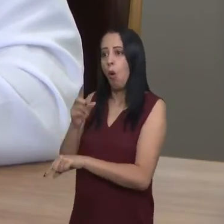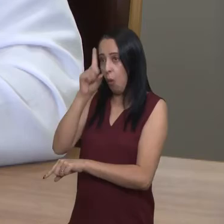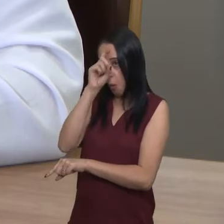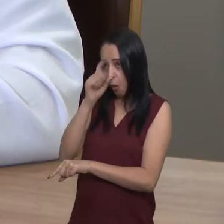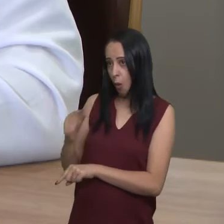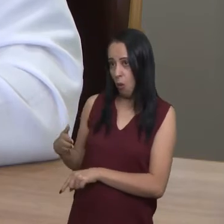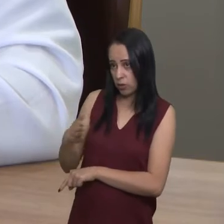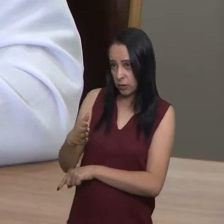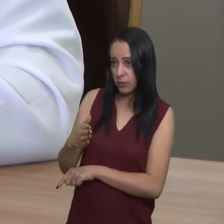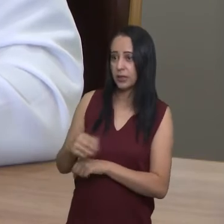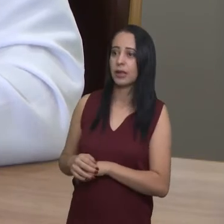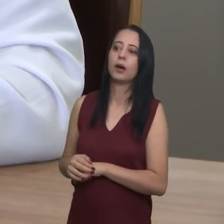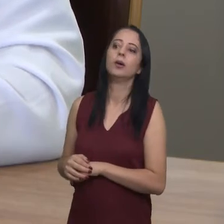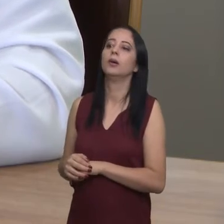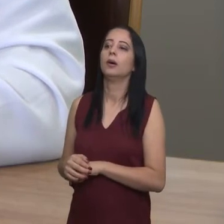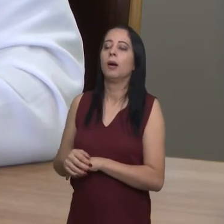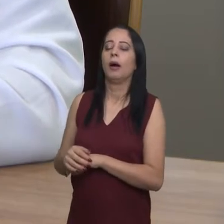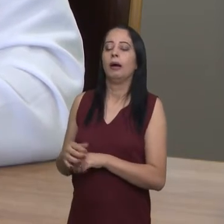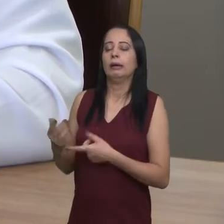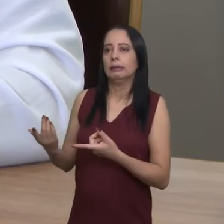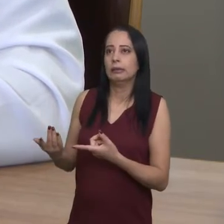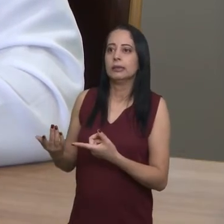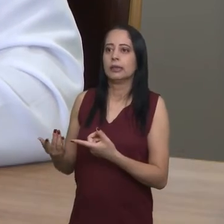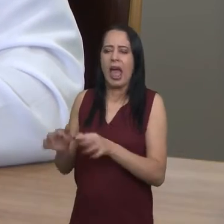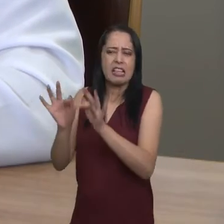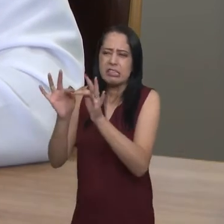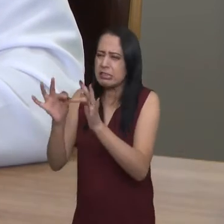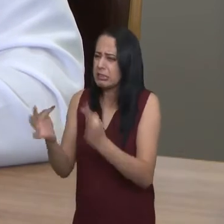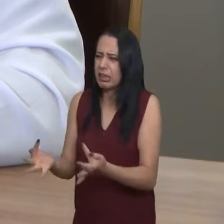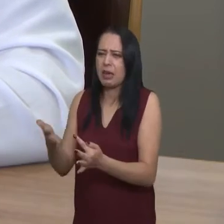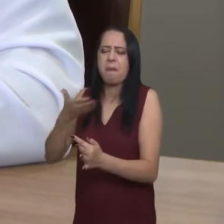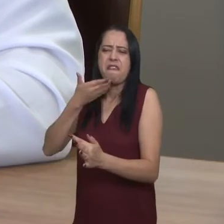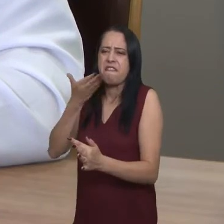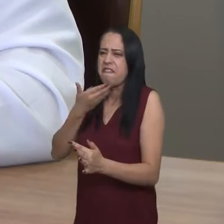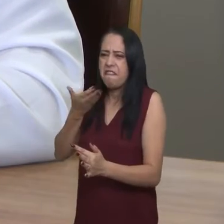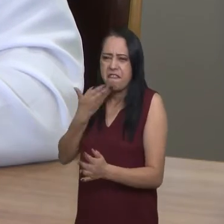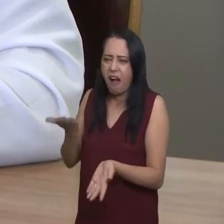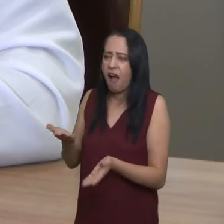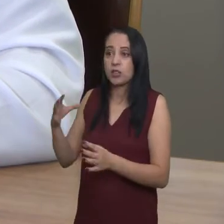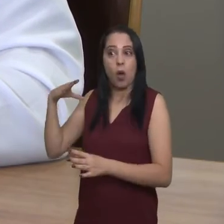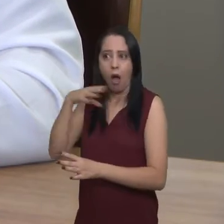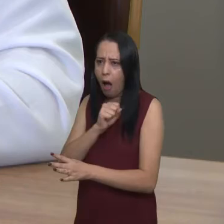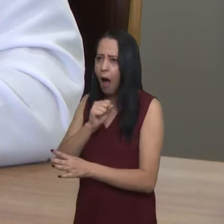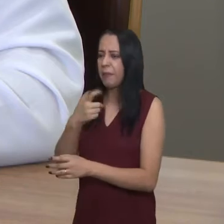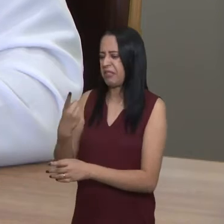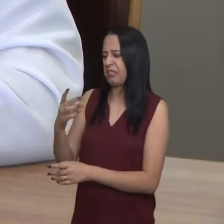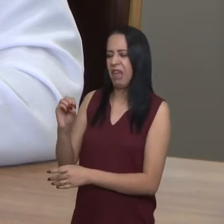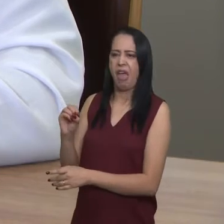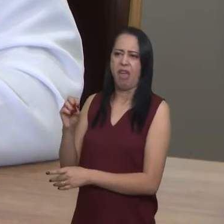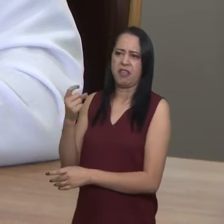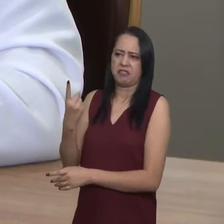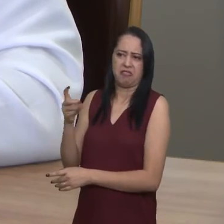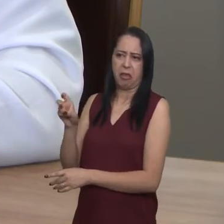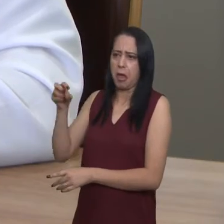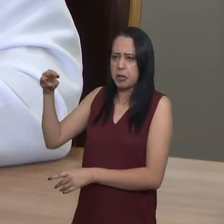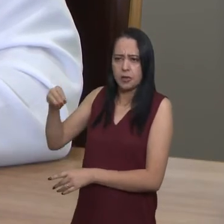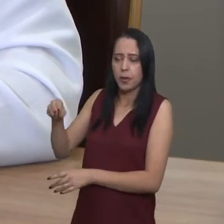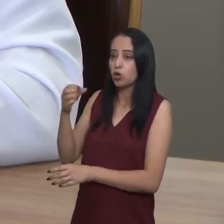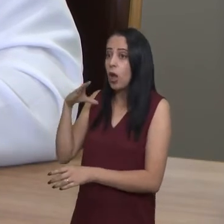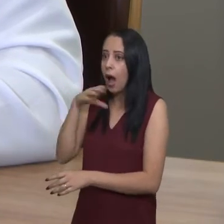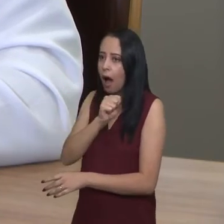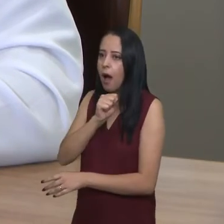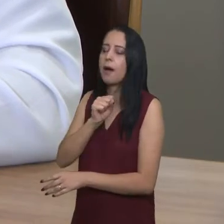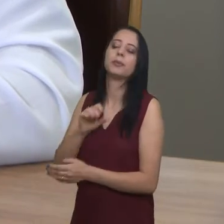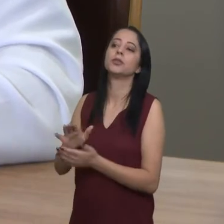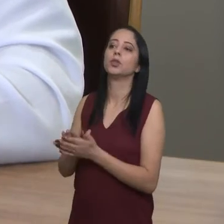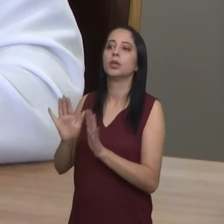faz uma sedação, então é só para evitar dor, né? É simples para colocar o DIU no consultório, é um procedimento rápido, 10, 15 minutos. Então a gente